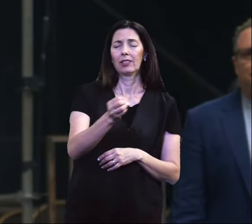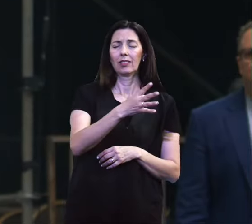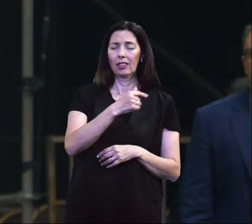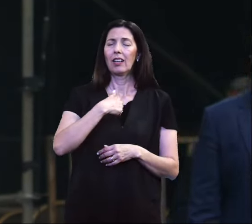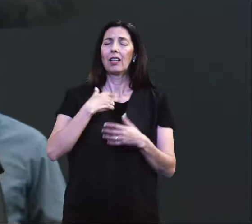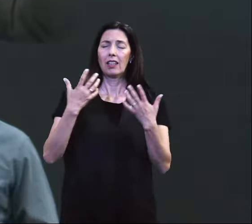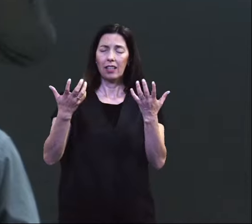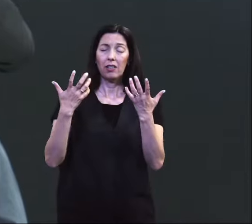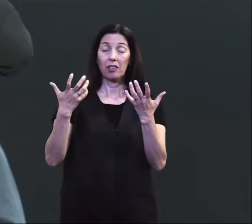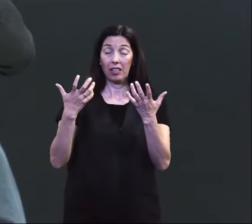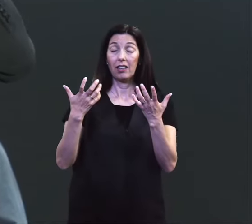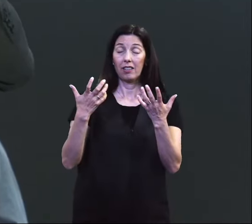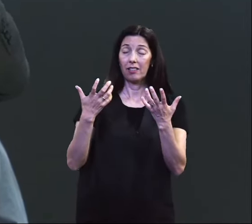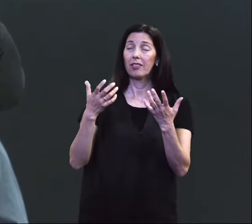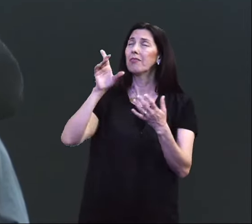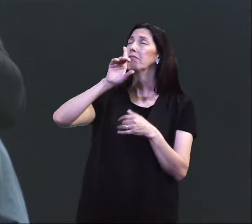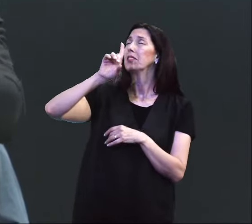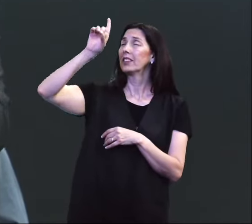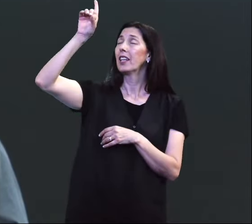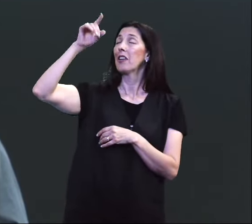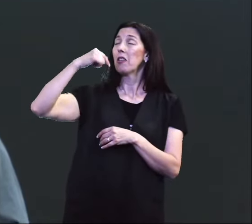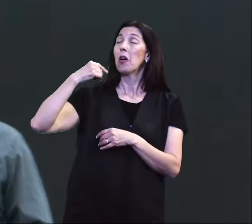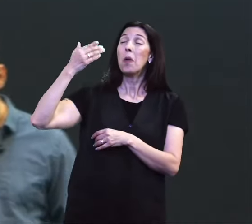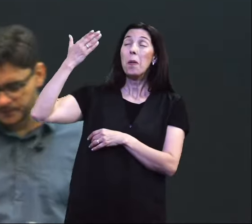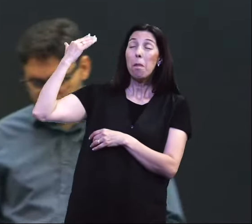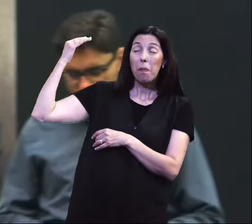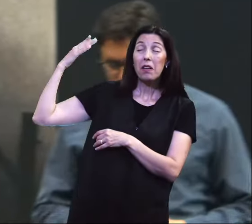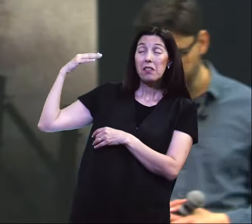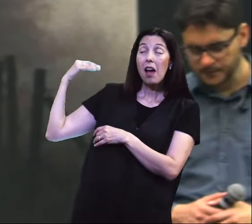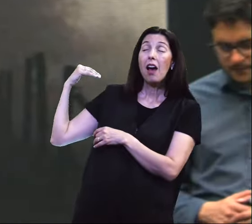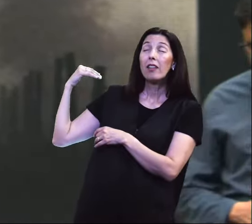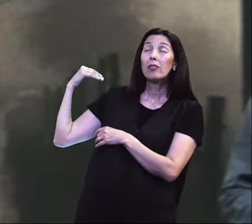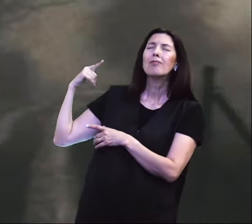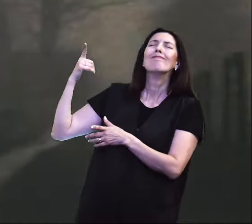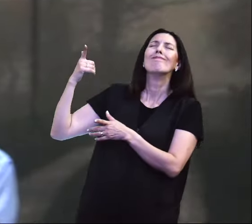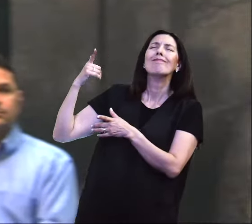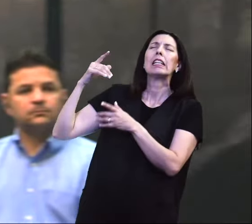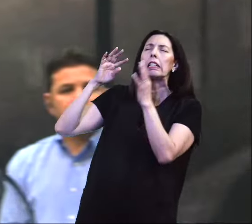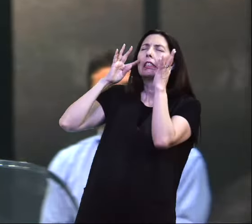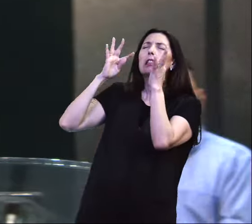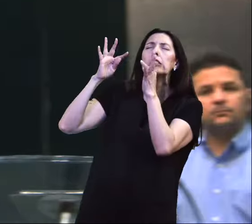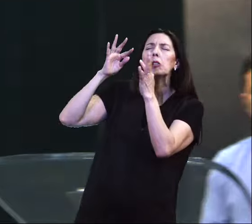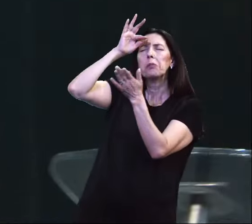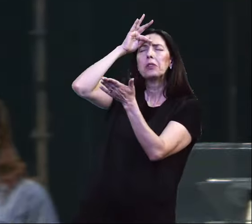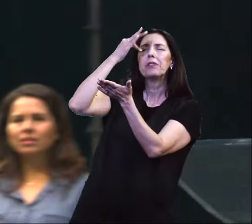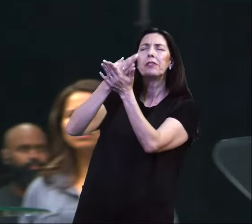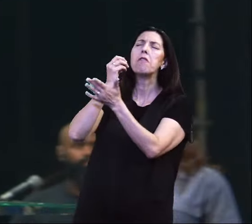que aquilo que eu já vivi só seja um instrumento de fé,